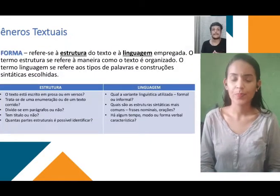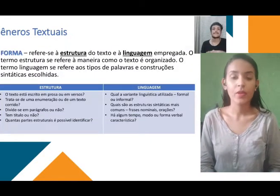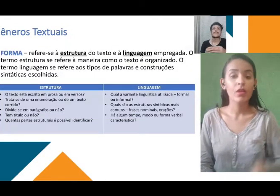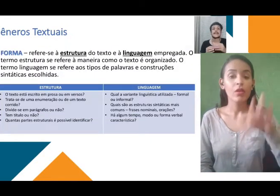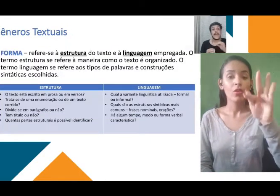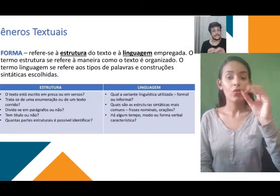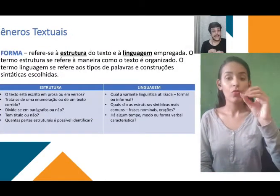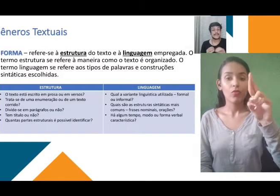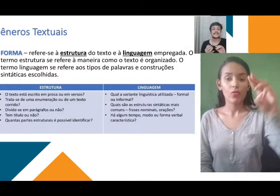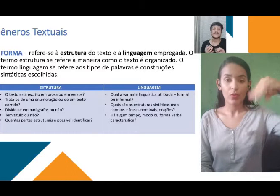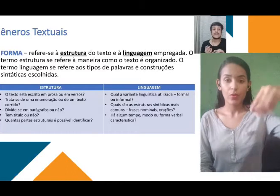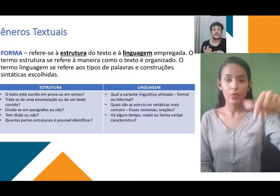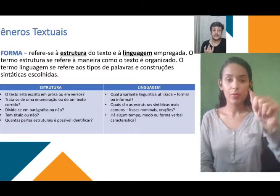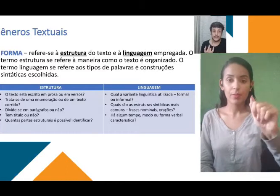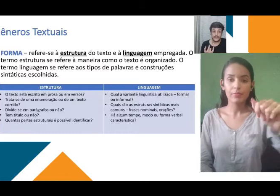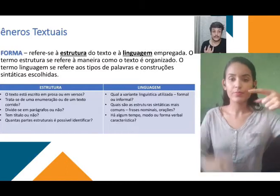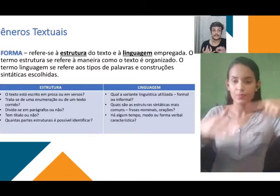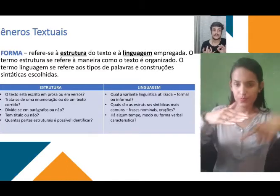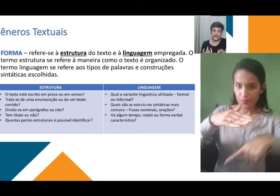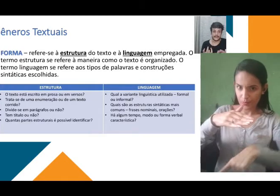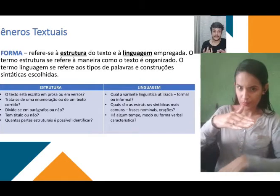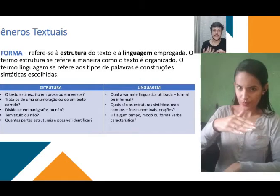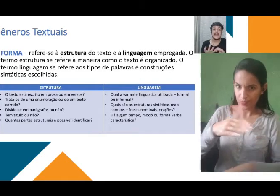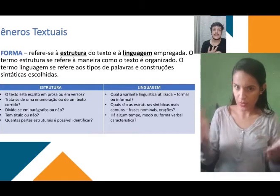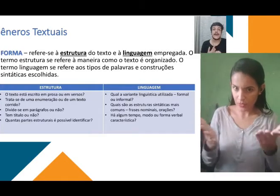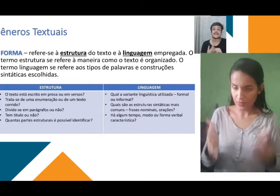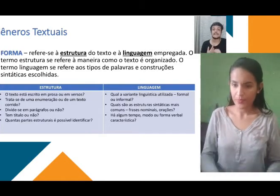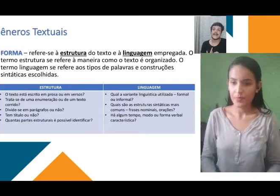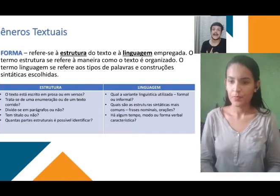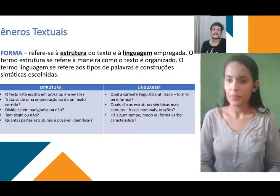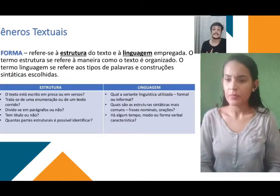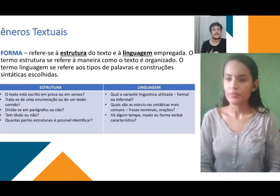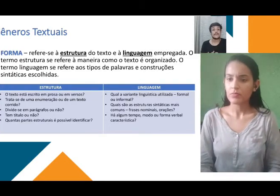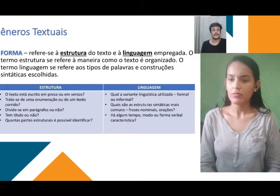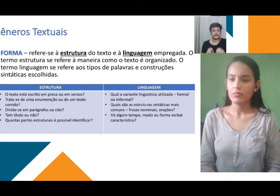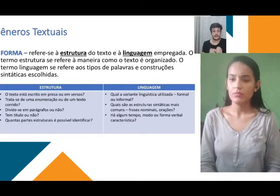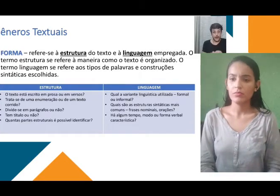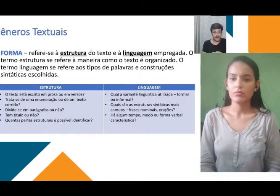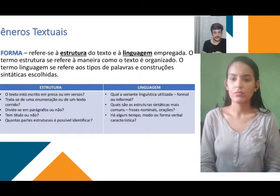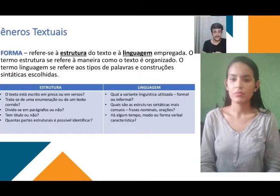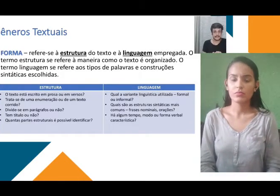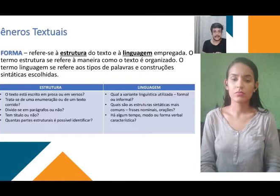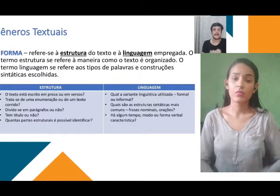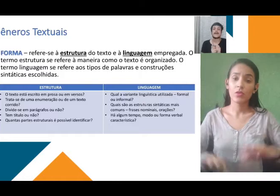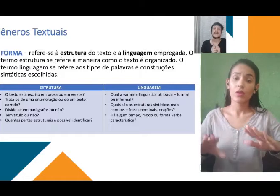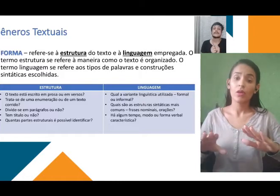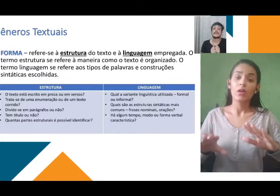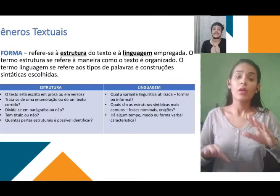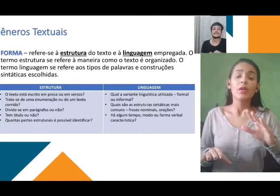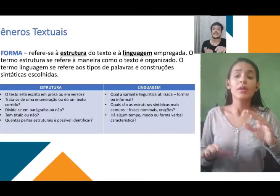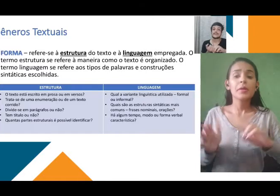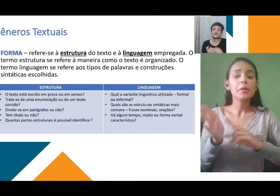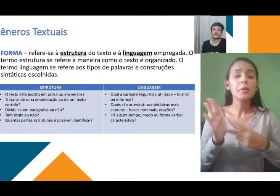né? Refere-se à estrutura do texto e à linguagem empregada. Então, quando eu falo forma, né, eu